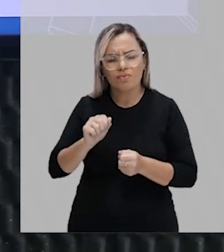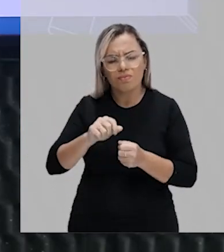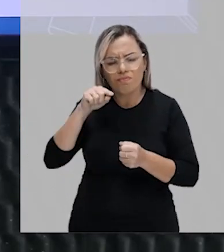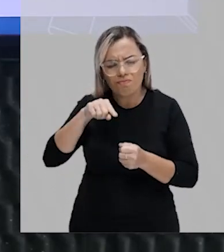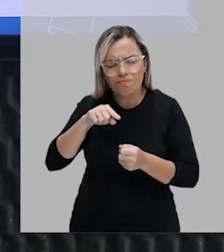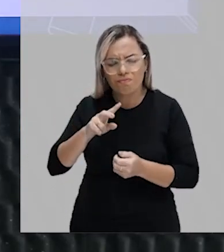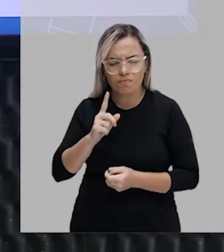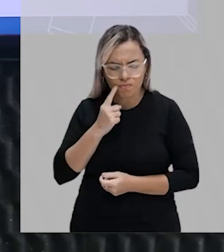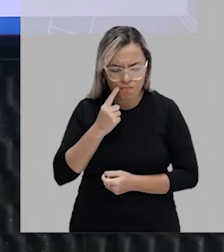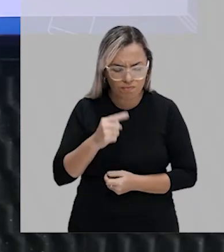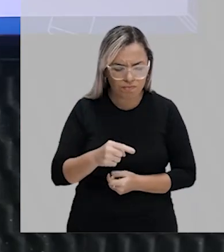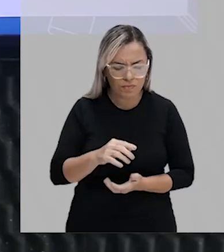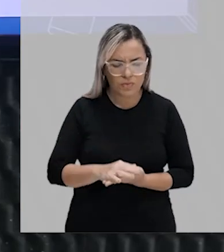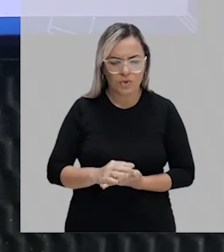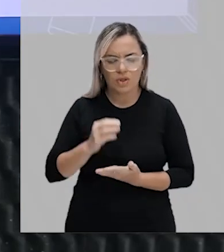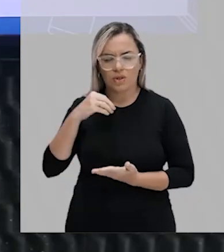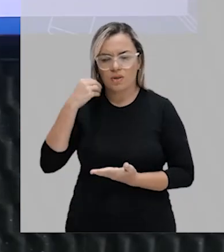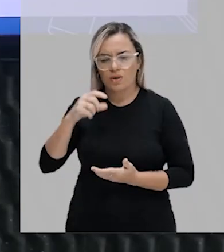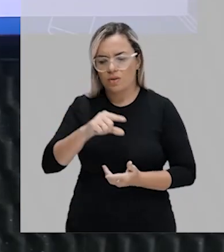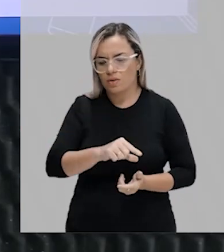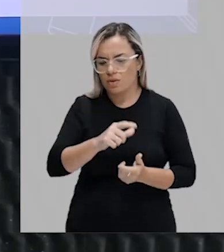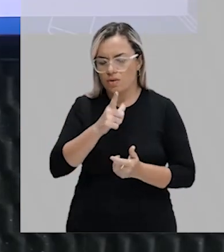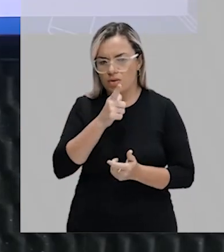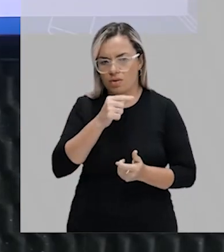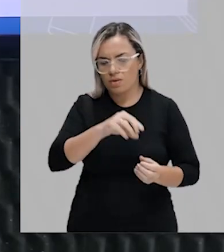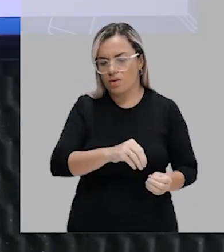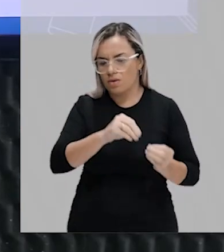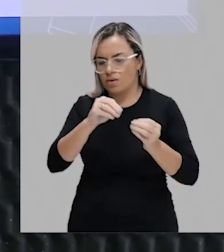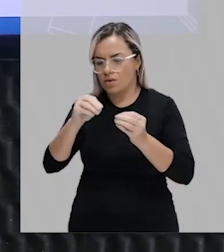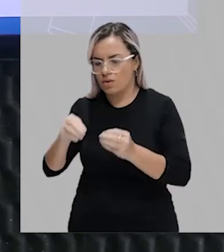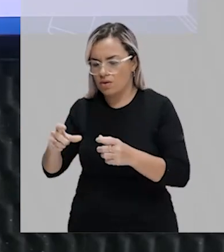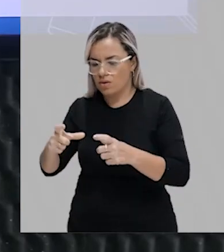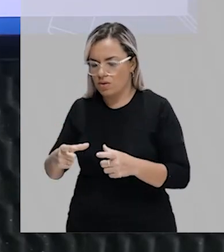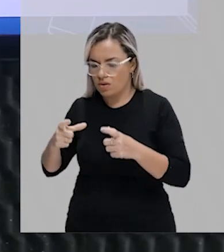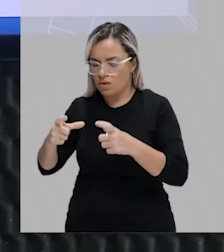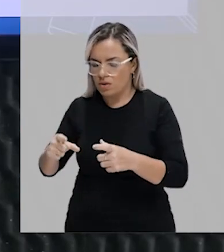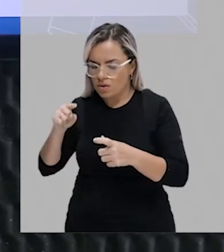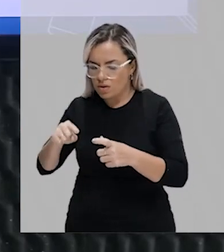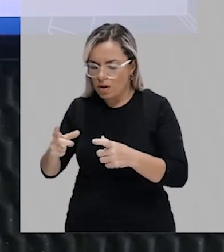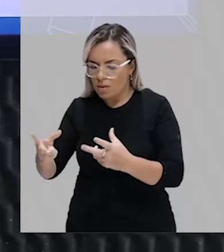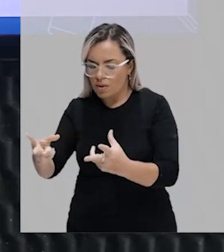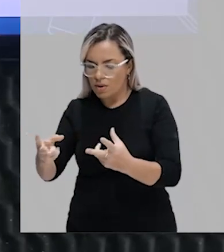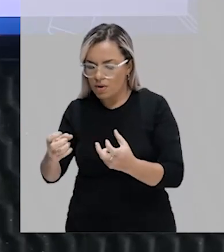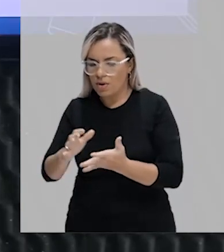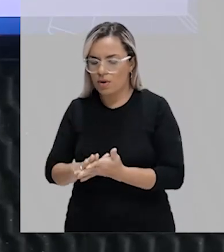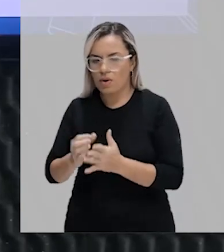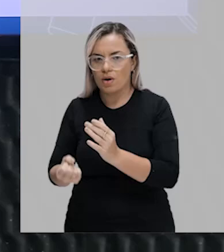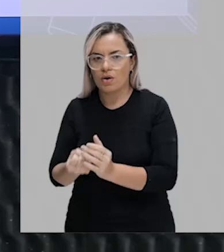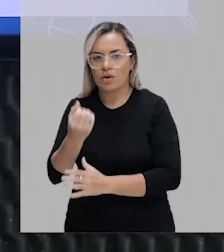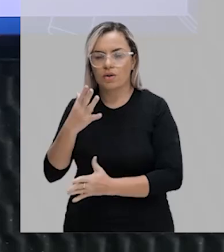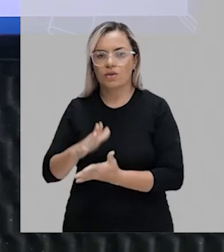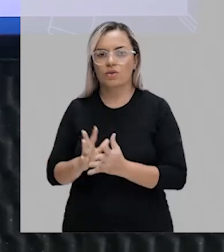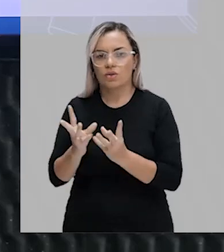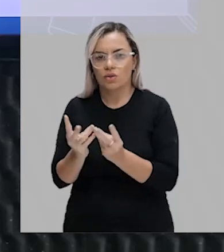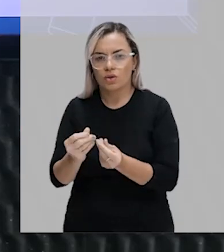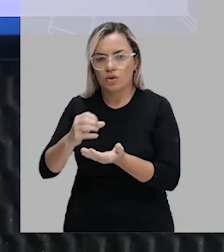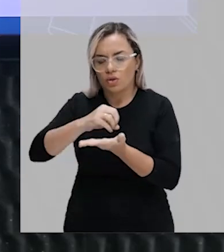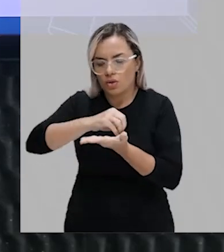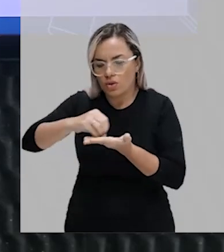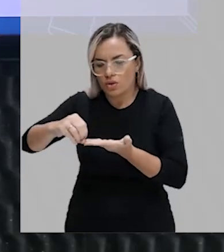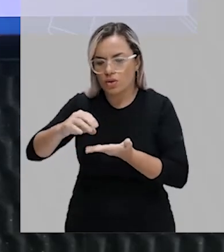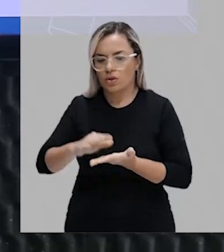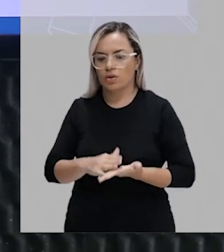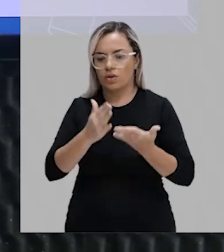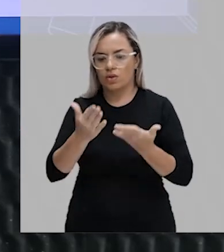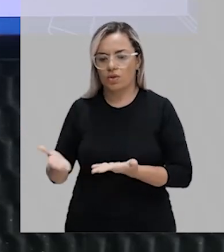ele coletou, ele analisava e percebeu a formação de substâncias orgânicas, tá? Então, com esta